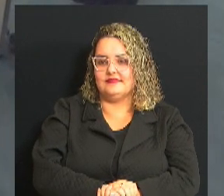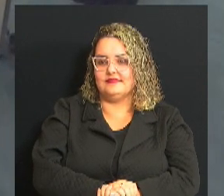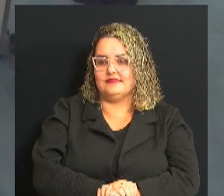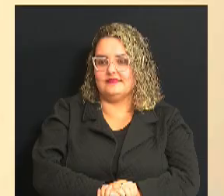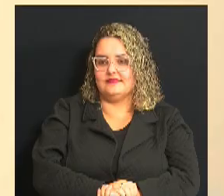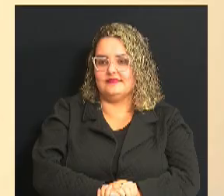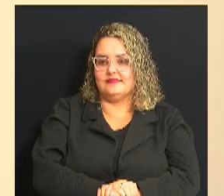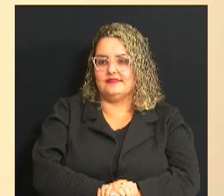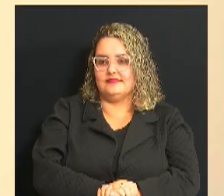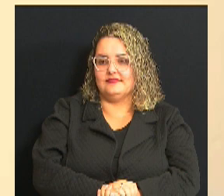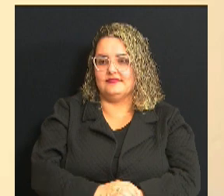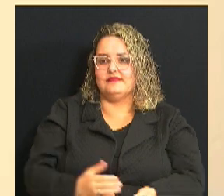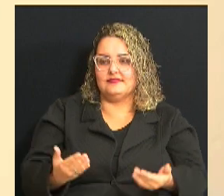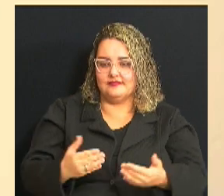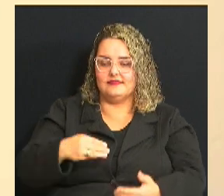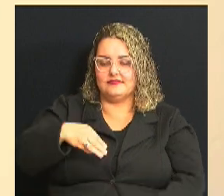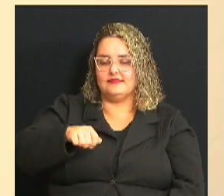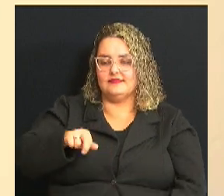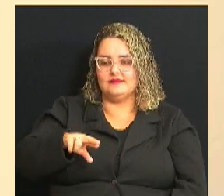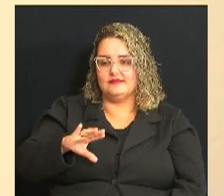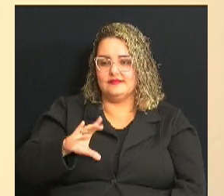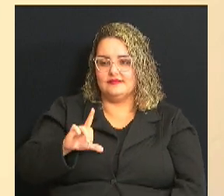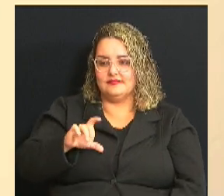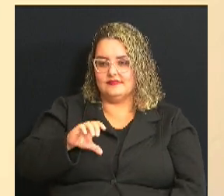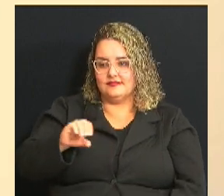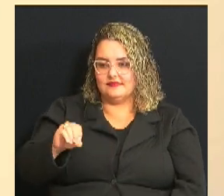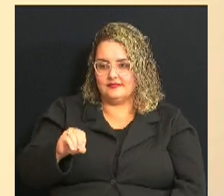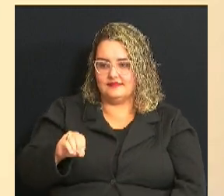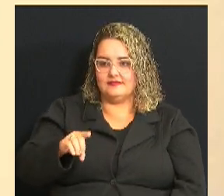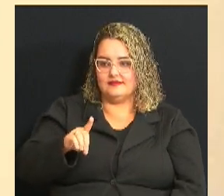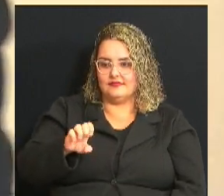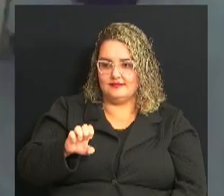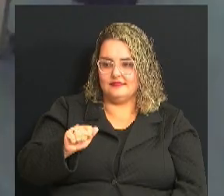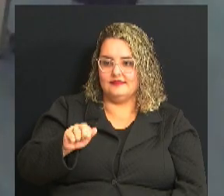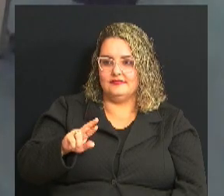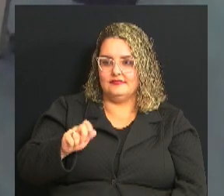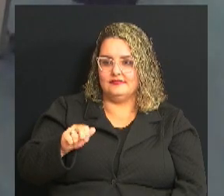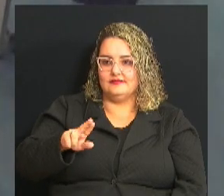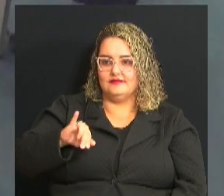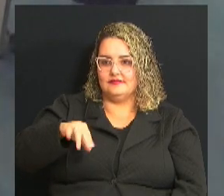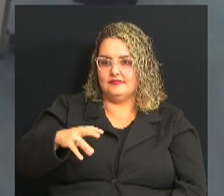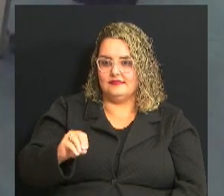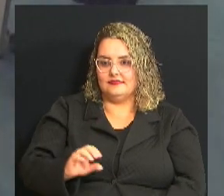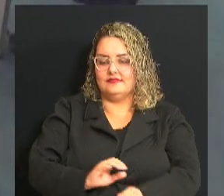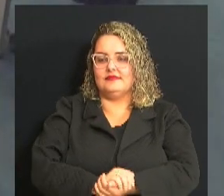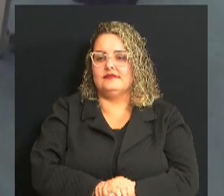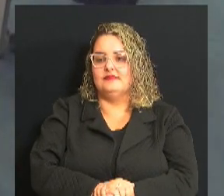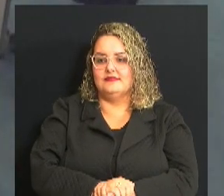Com a palavra agora o senhor Marcelo Carvalho de Araújo.